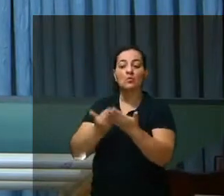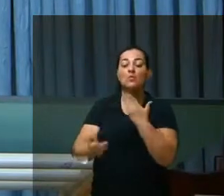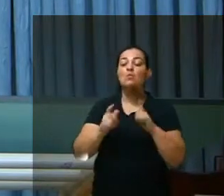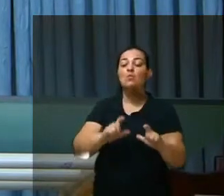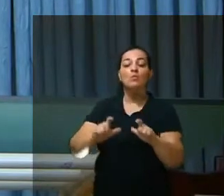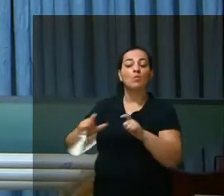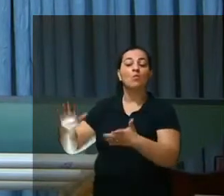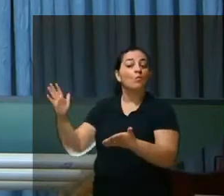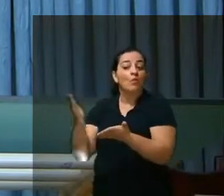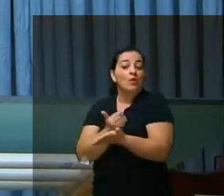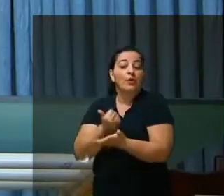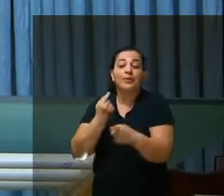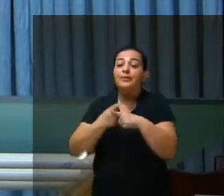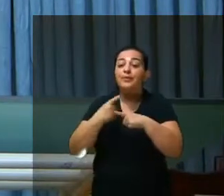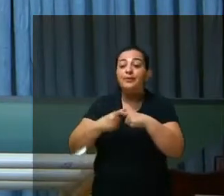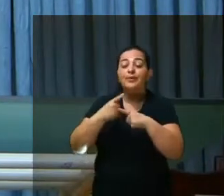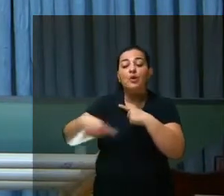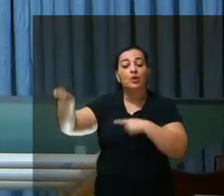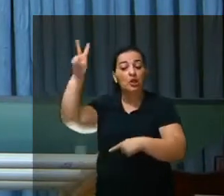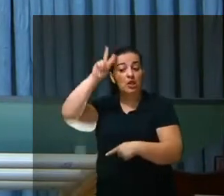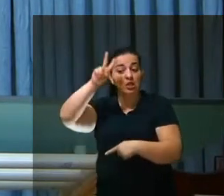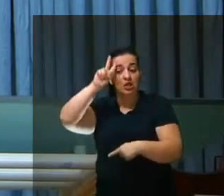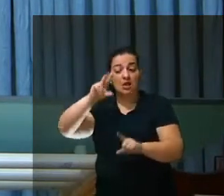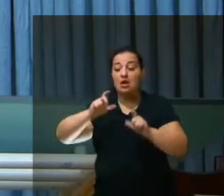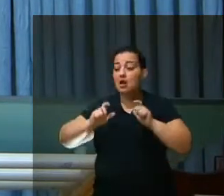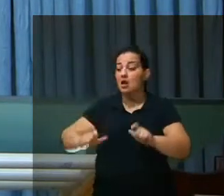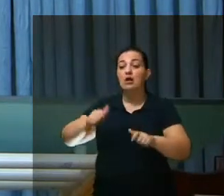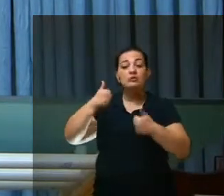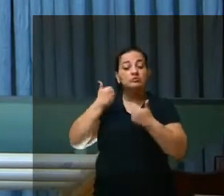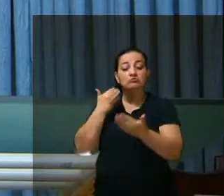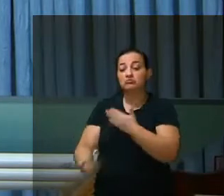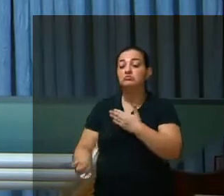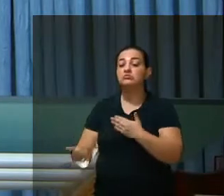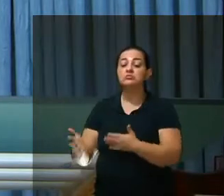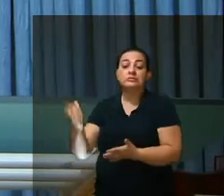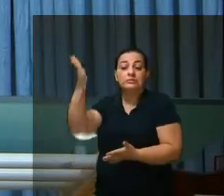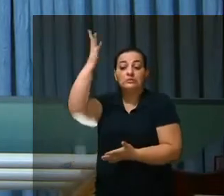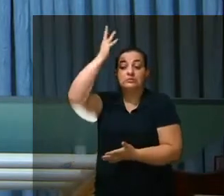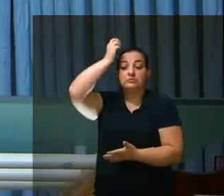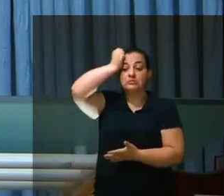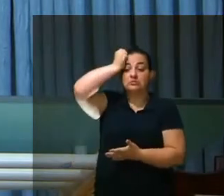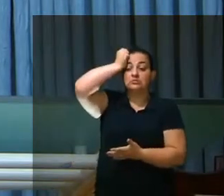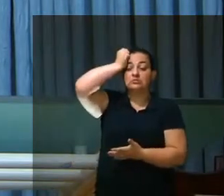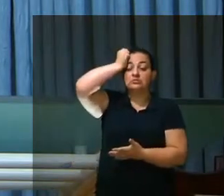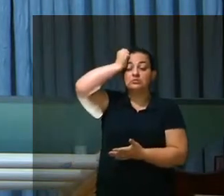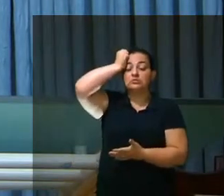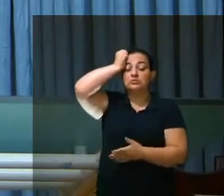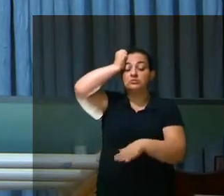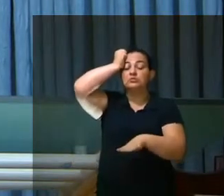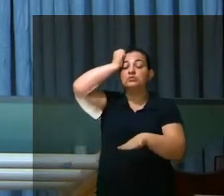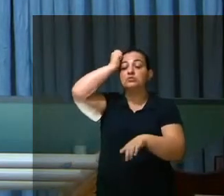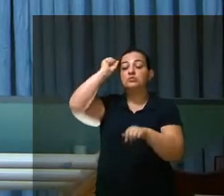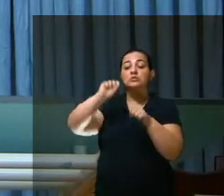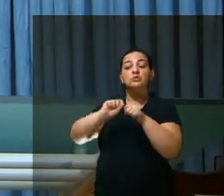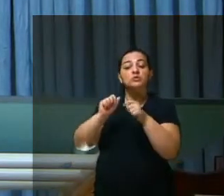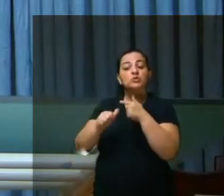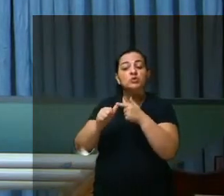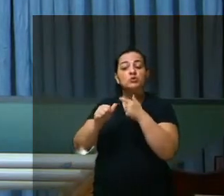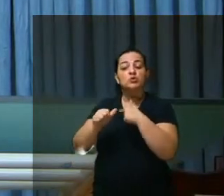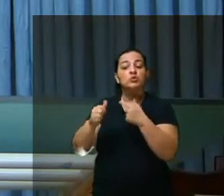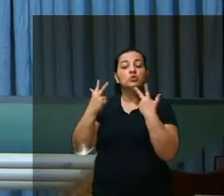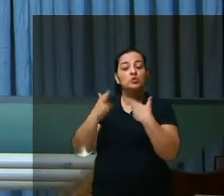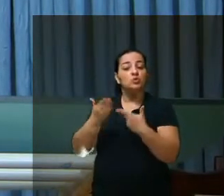no arrebatamento porque veja só lembra-te de onde caíste e arrepende-te e pratica as primeiras obras